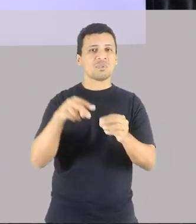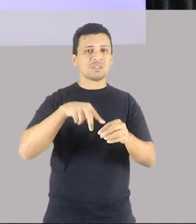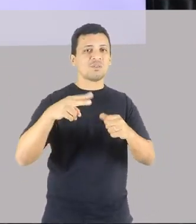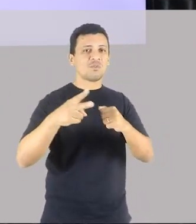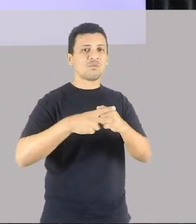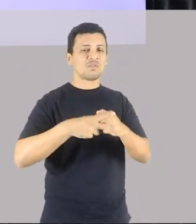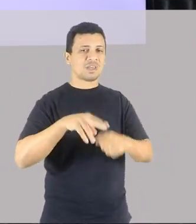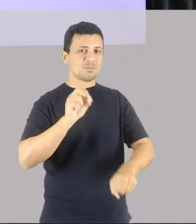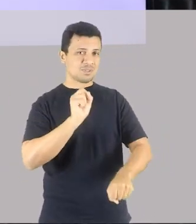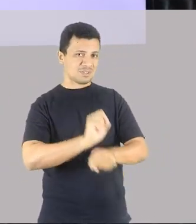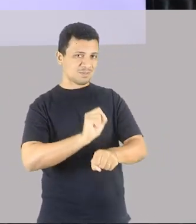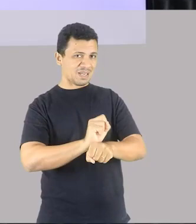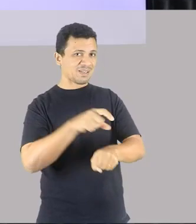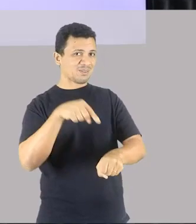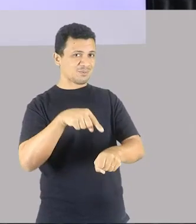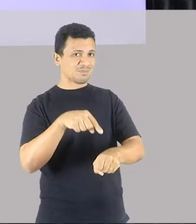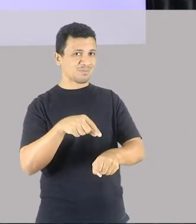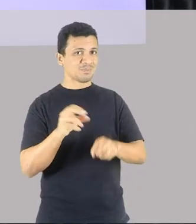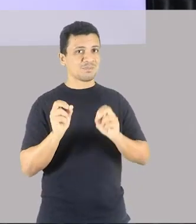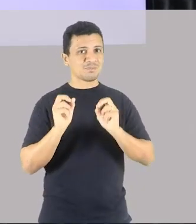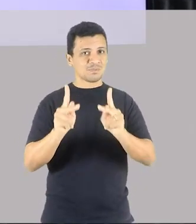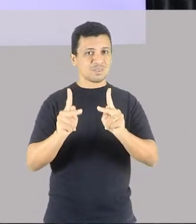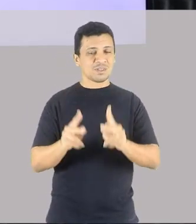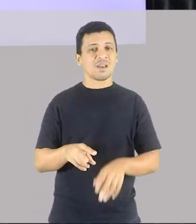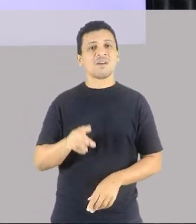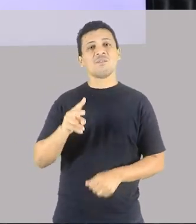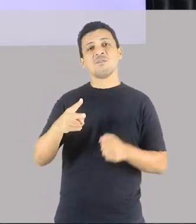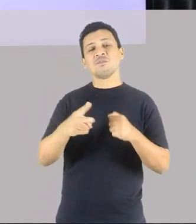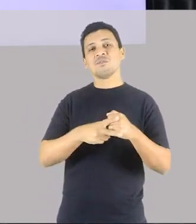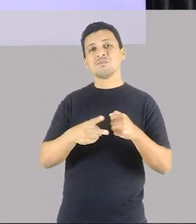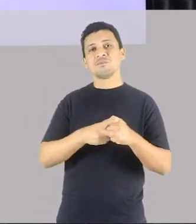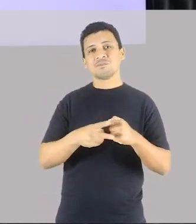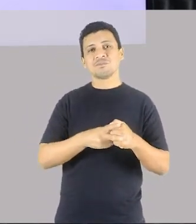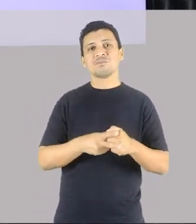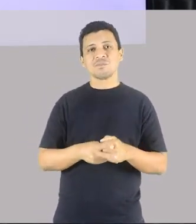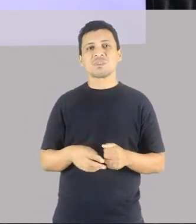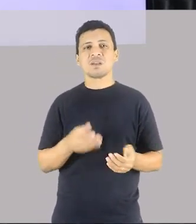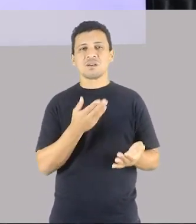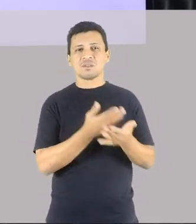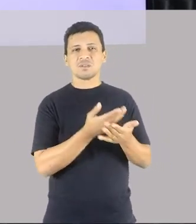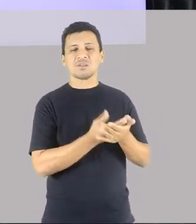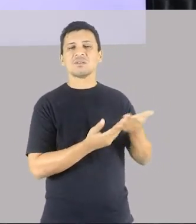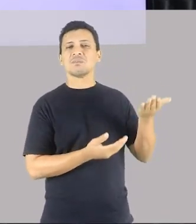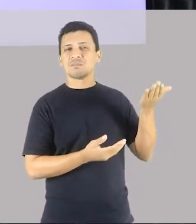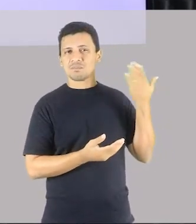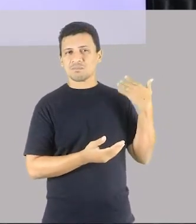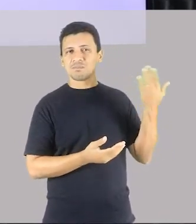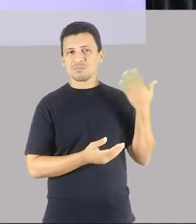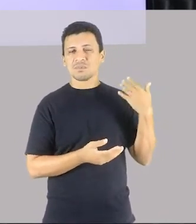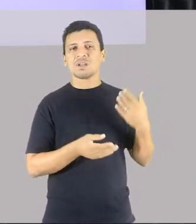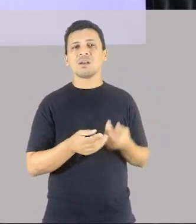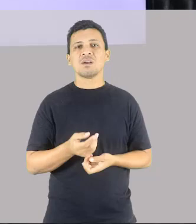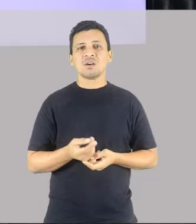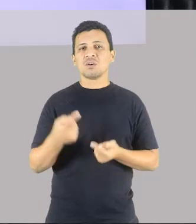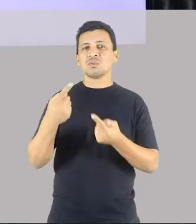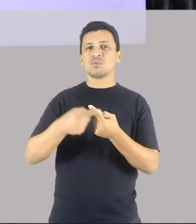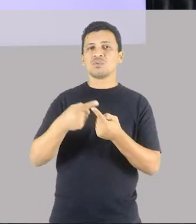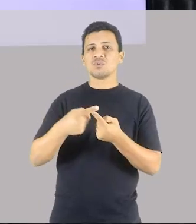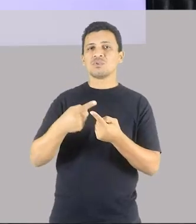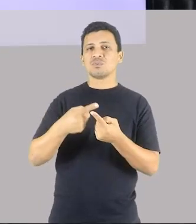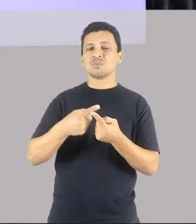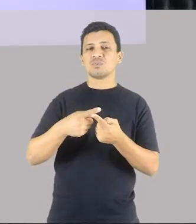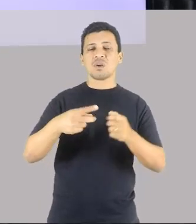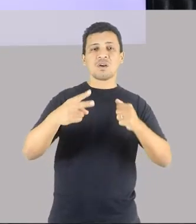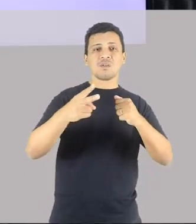verbo transitivo direto. Não é isso? Nós vimos isso na nossa aula de predicação verbal. A classificação dos verbos em